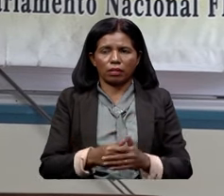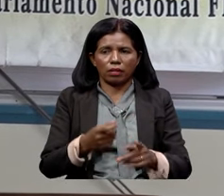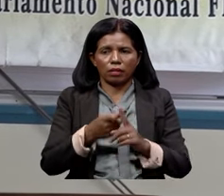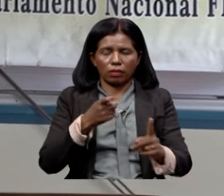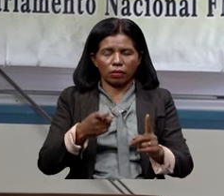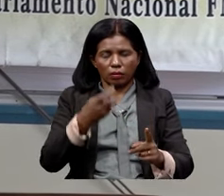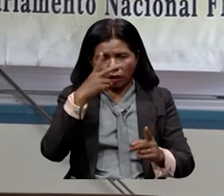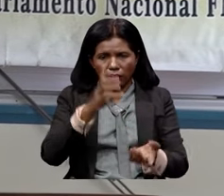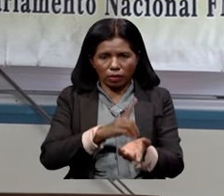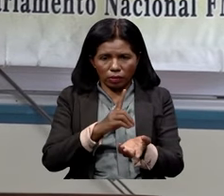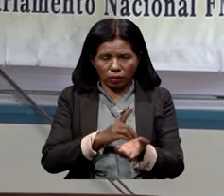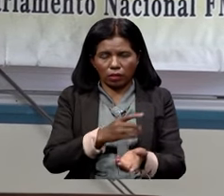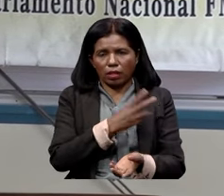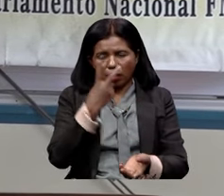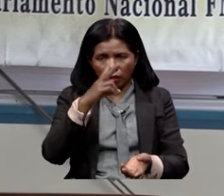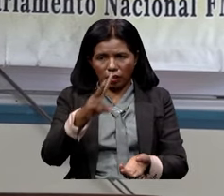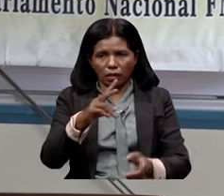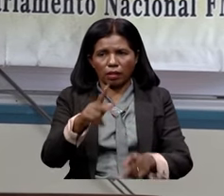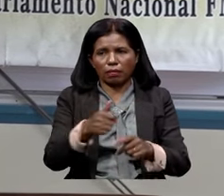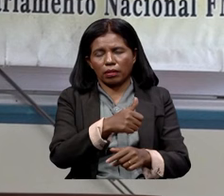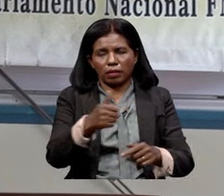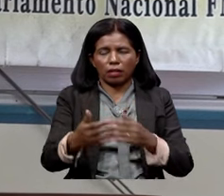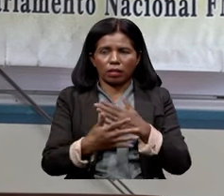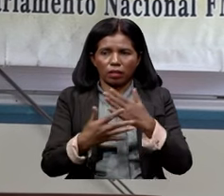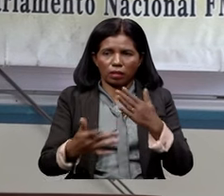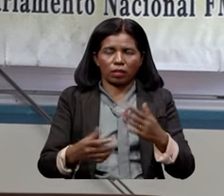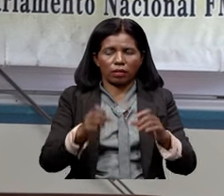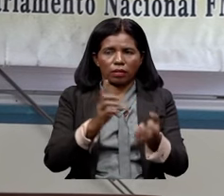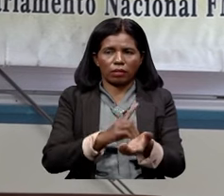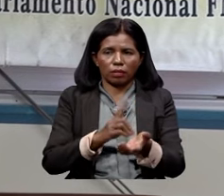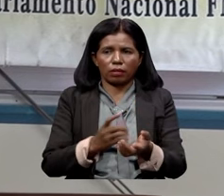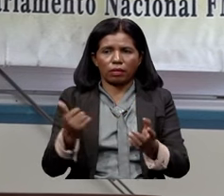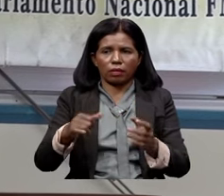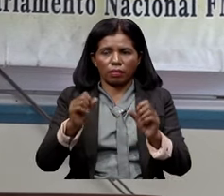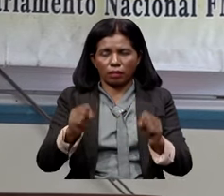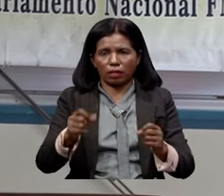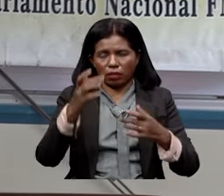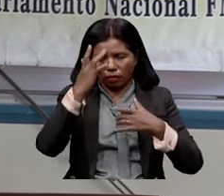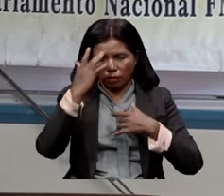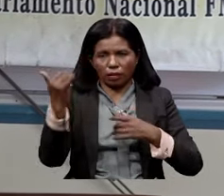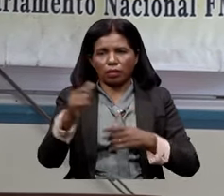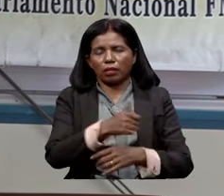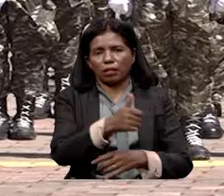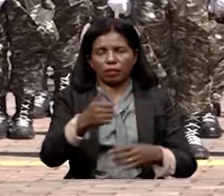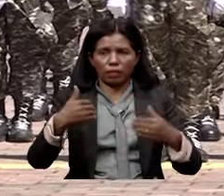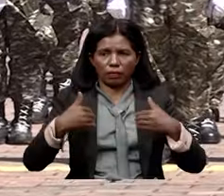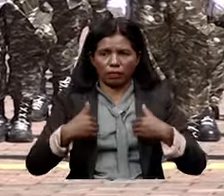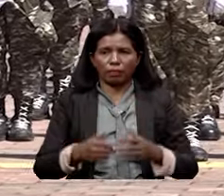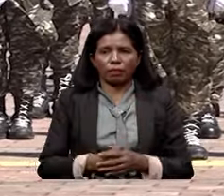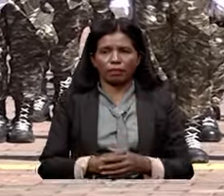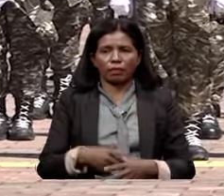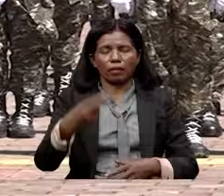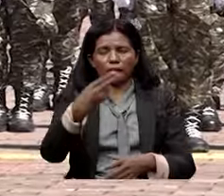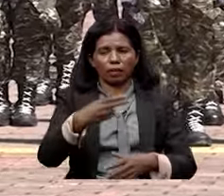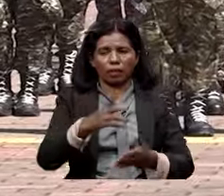russi check-up, russi ema e lhe que nerra, mas o doutor sira que detecta moras no nível que lhe que há. Relembra Cata que a